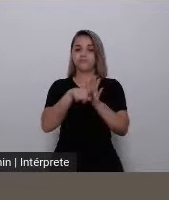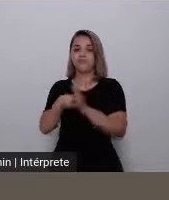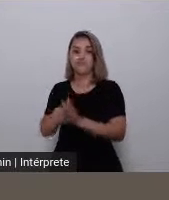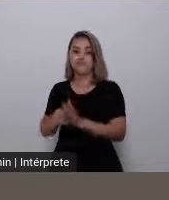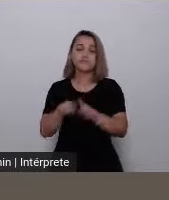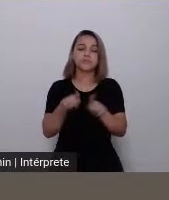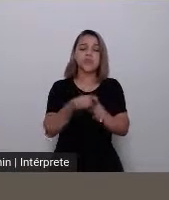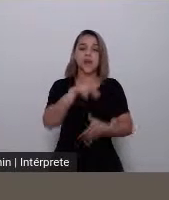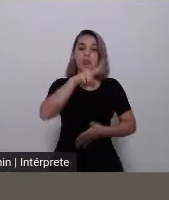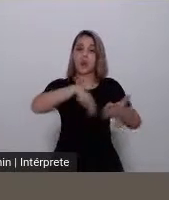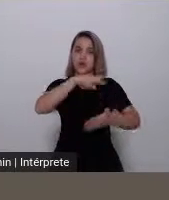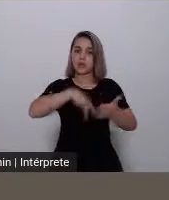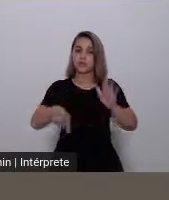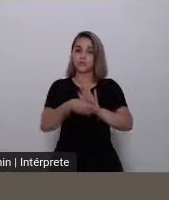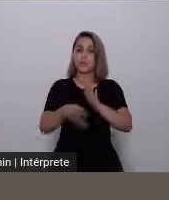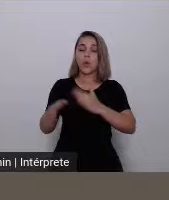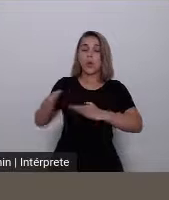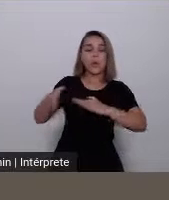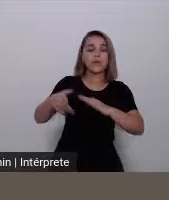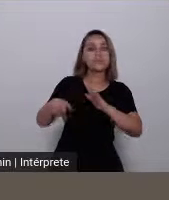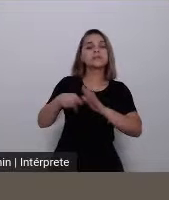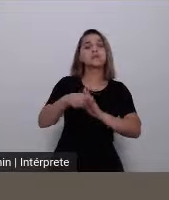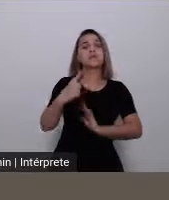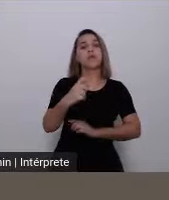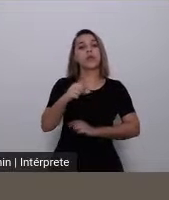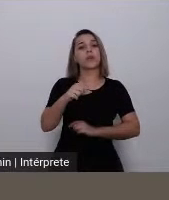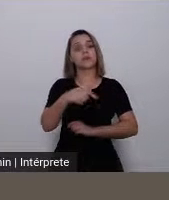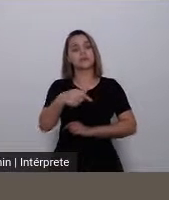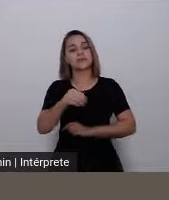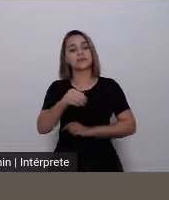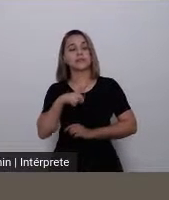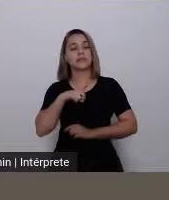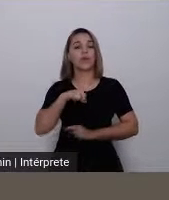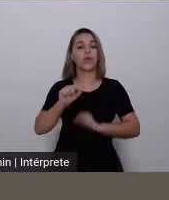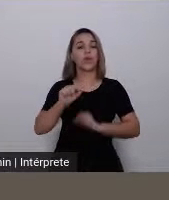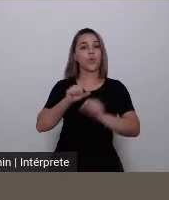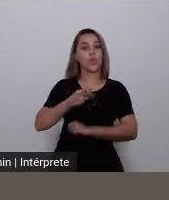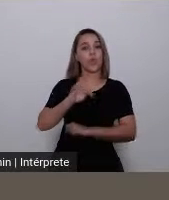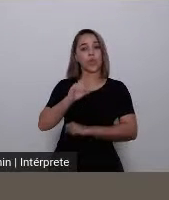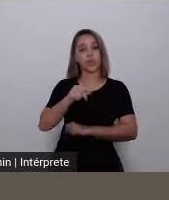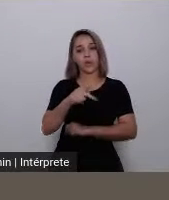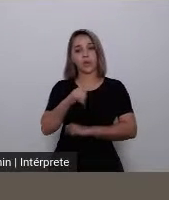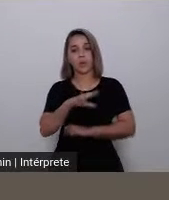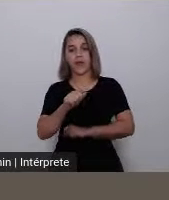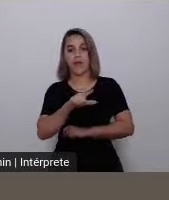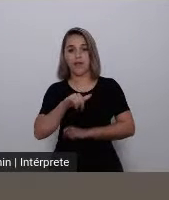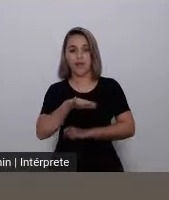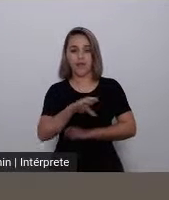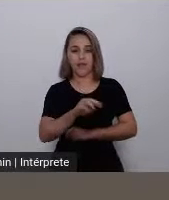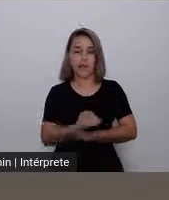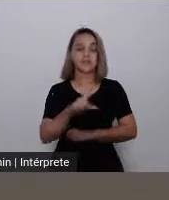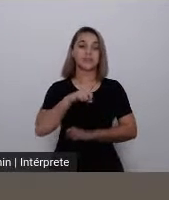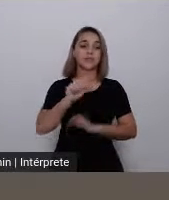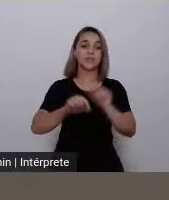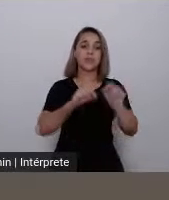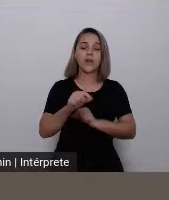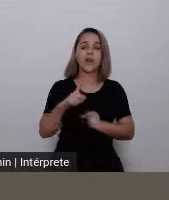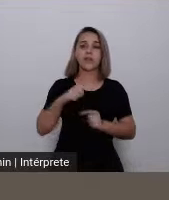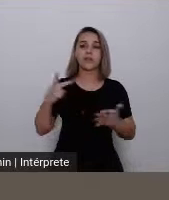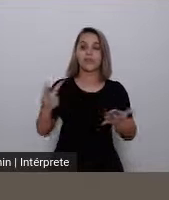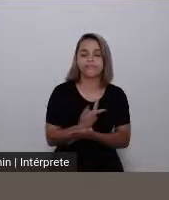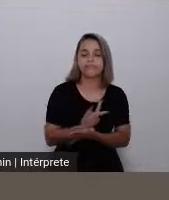década de 70, em diferentes setores, com destaques para o tropicalismo, que a partir da música e do teatro espalhou-se por outras expressões